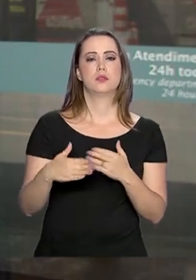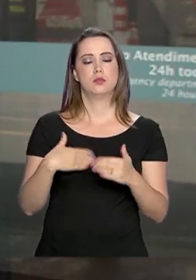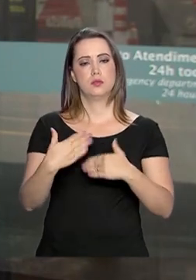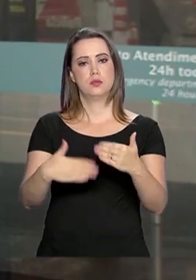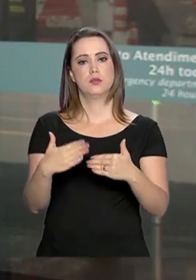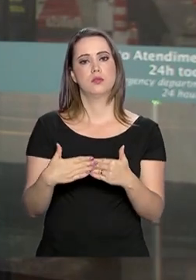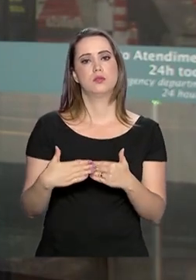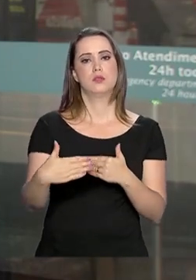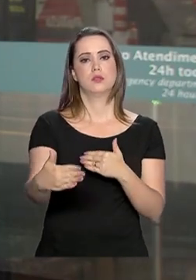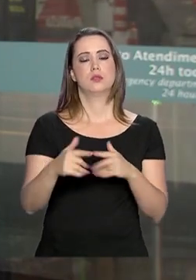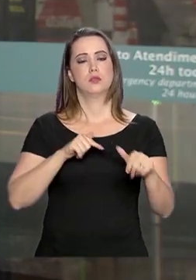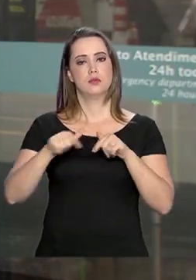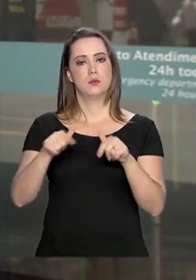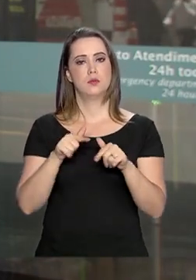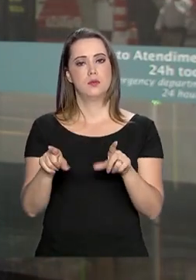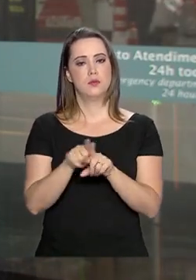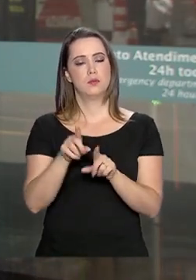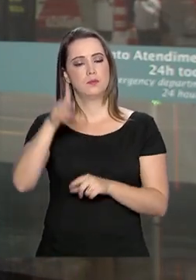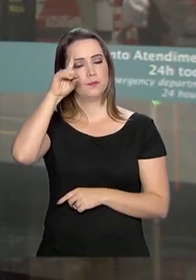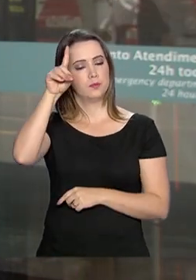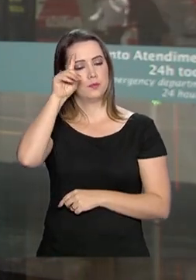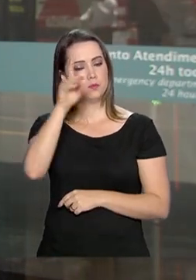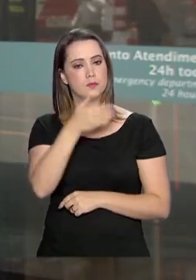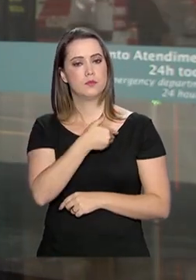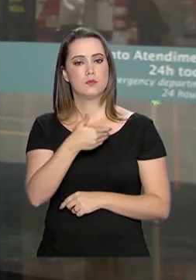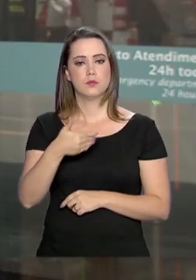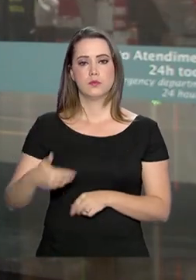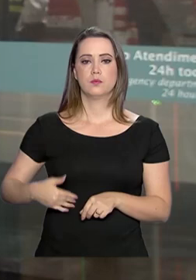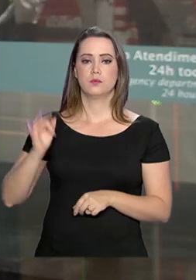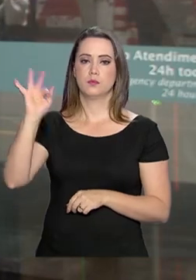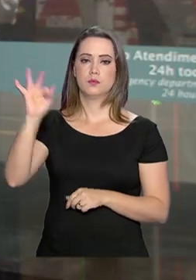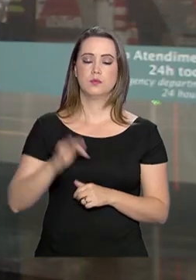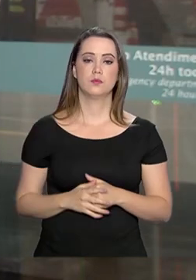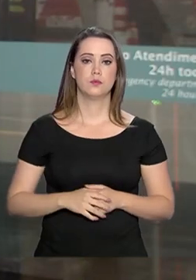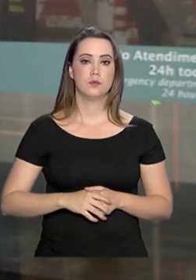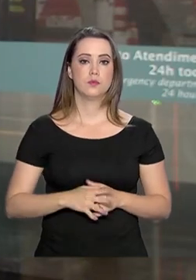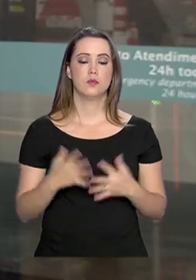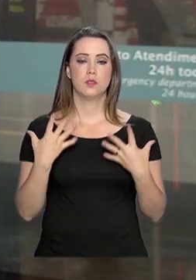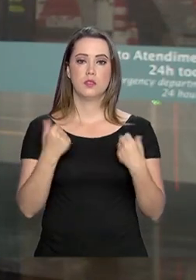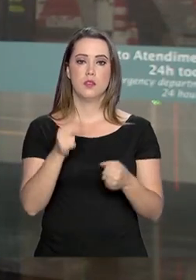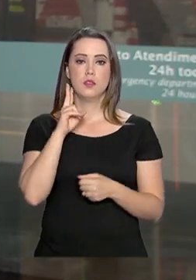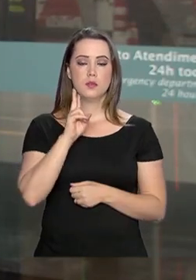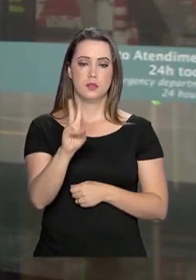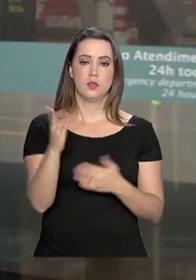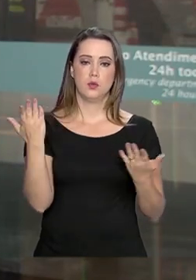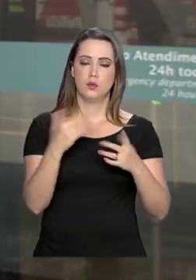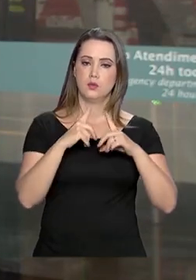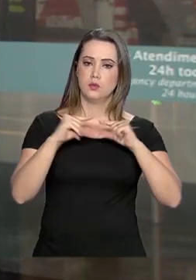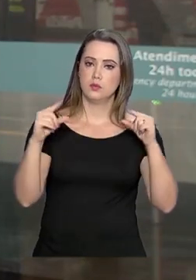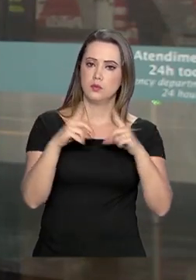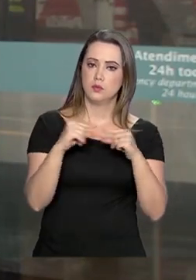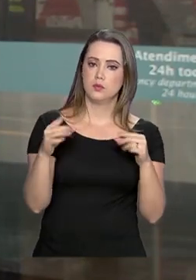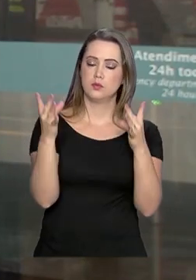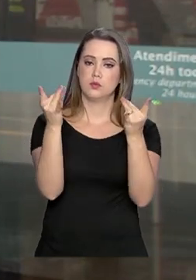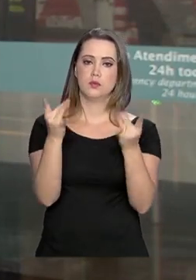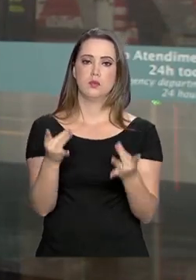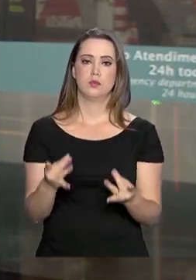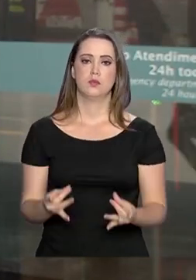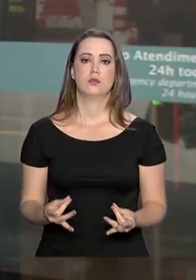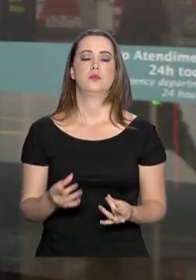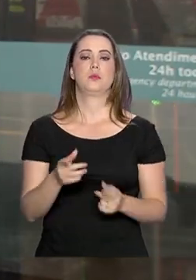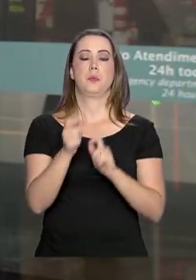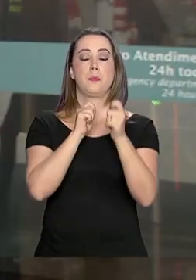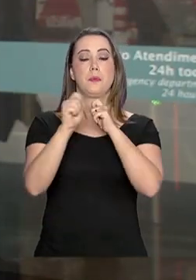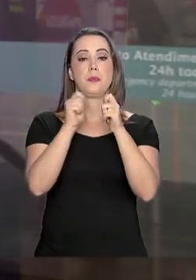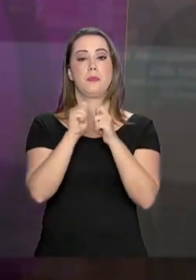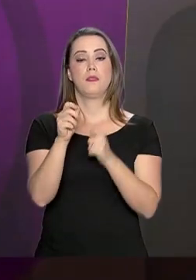acompanhando as atuações do dia a dia do governo federal. Vamos agora a Brasília com destaques da